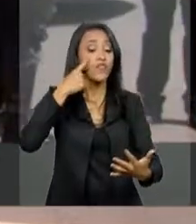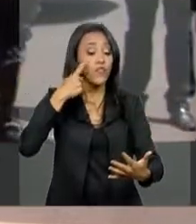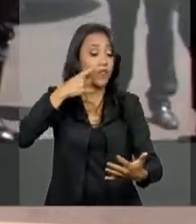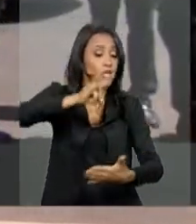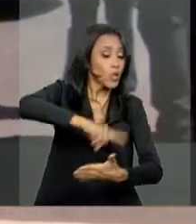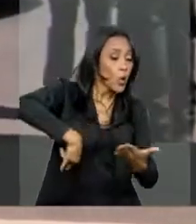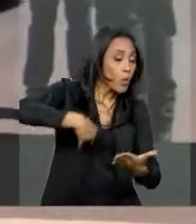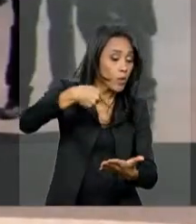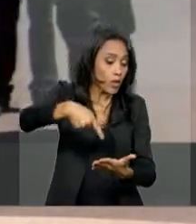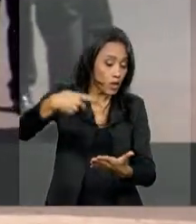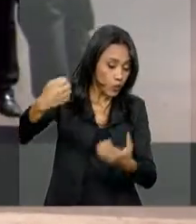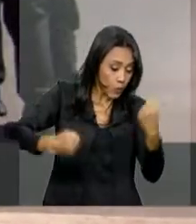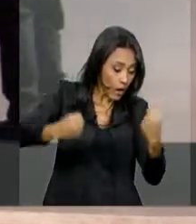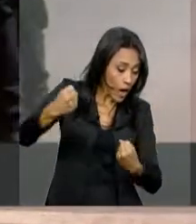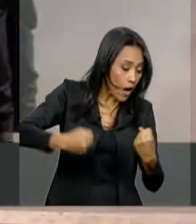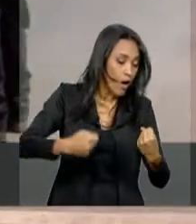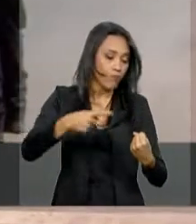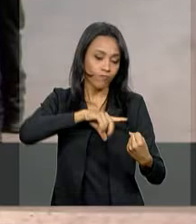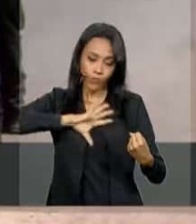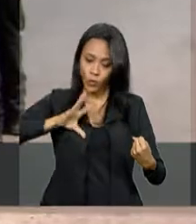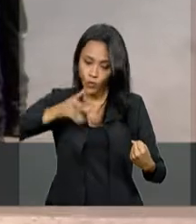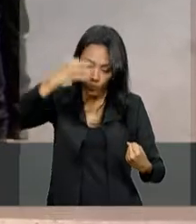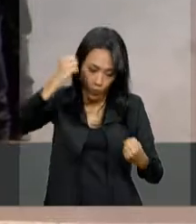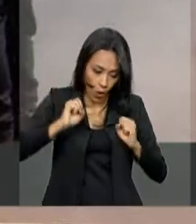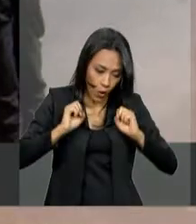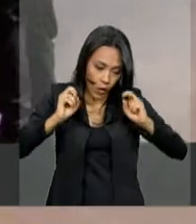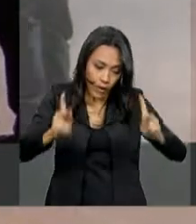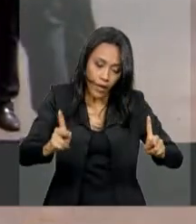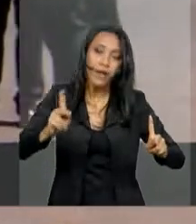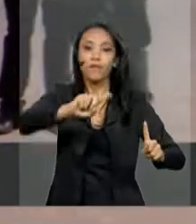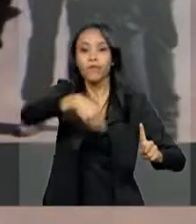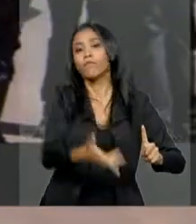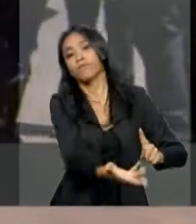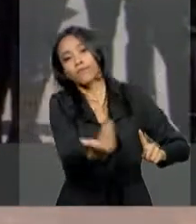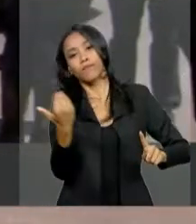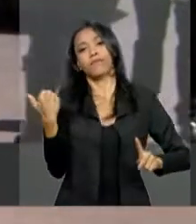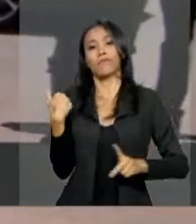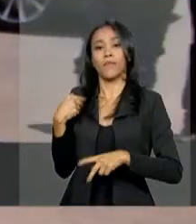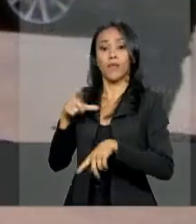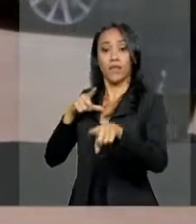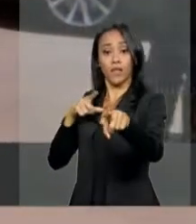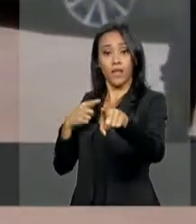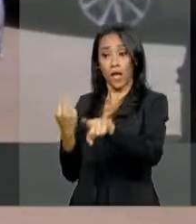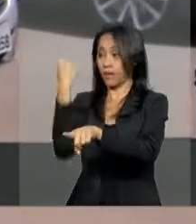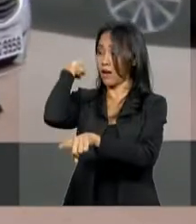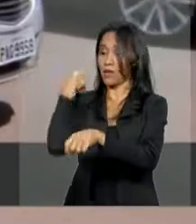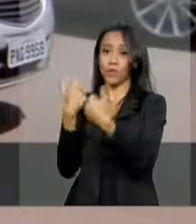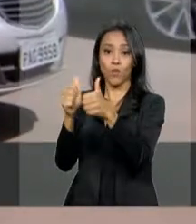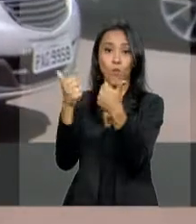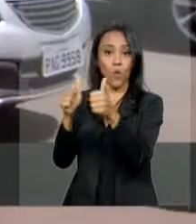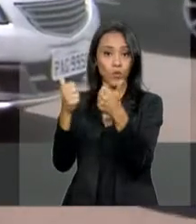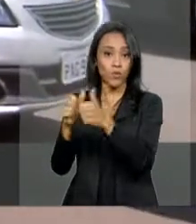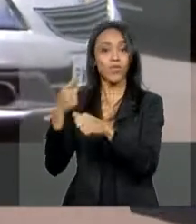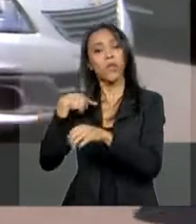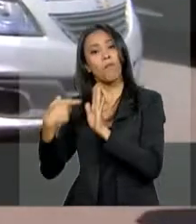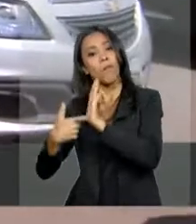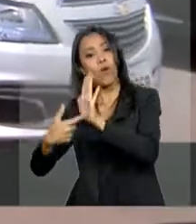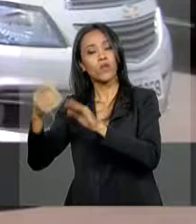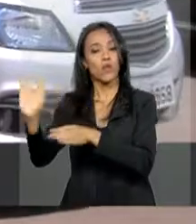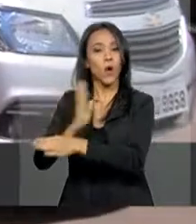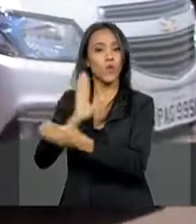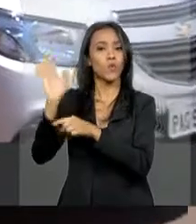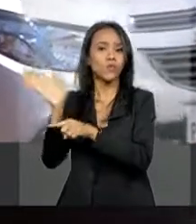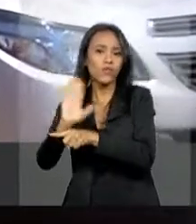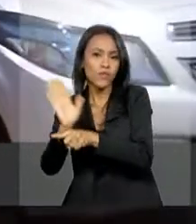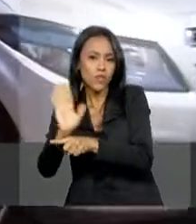checados, o documento do carro e a carteira de motorista. Depois eles vão para um ônibus que está logo ali atrás, em que é exibido alguns vídeos de